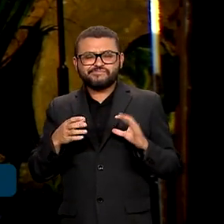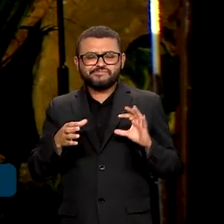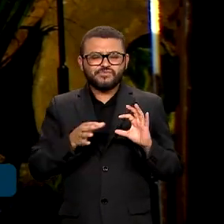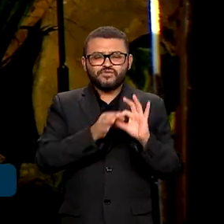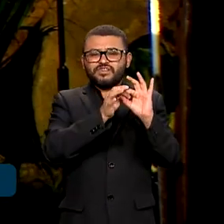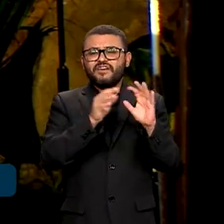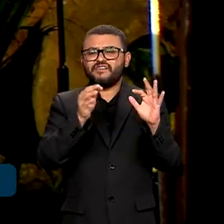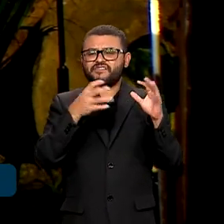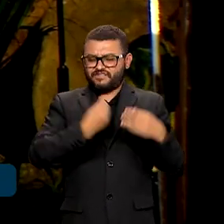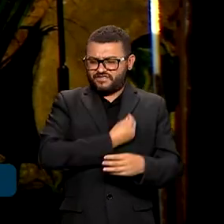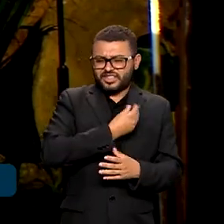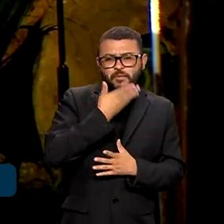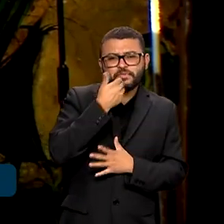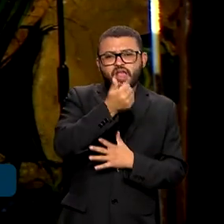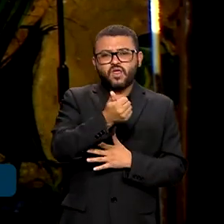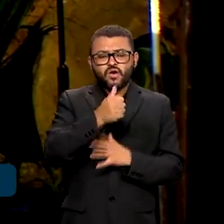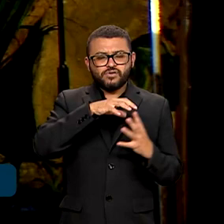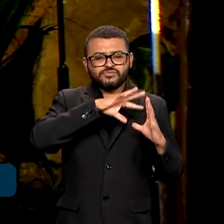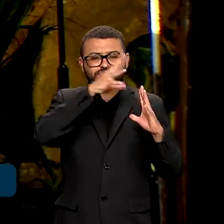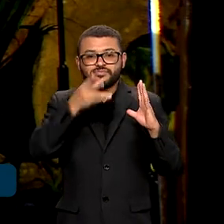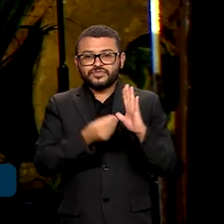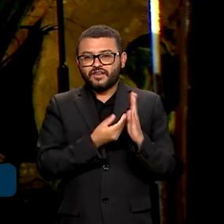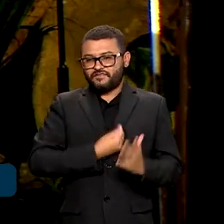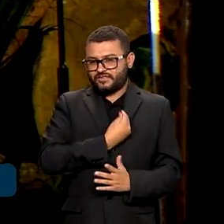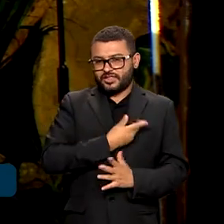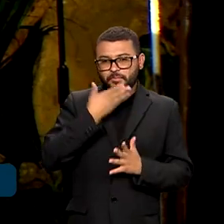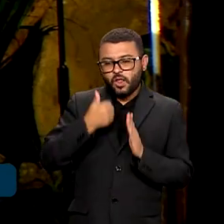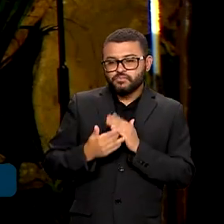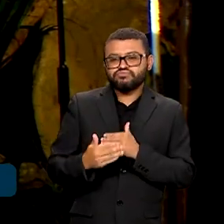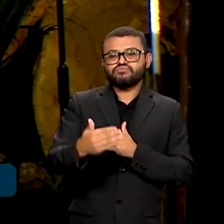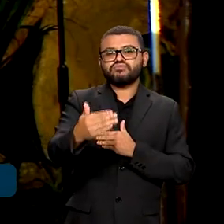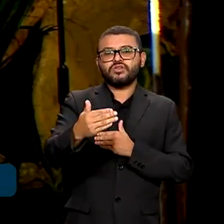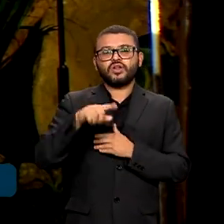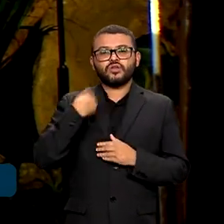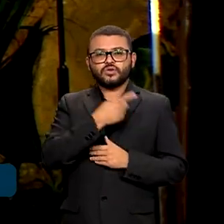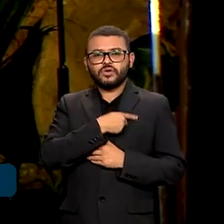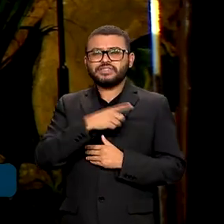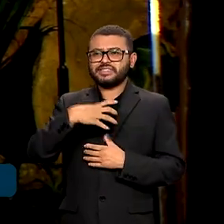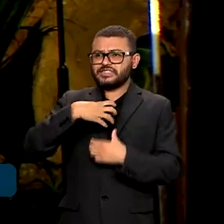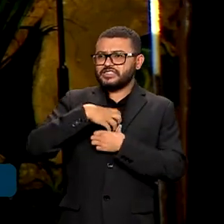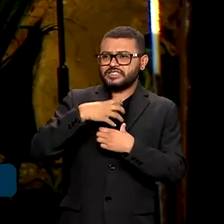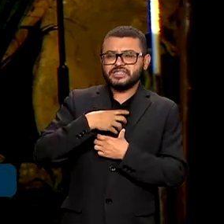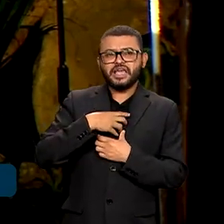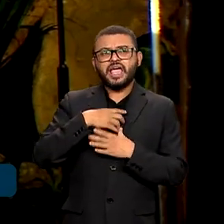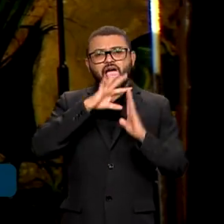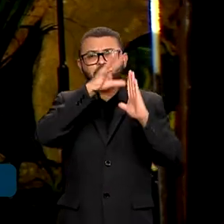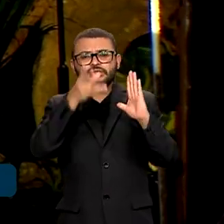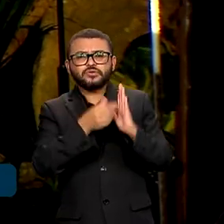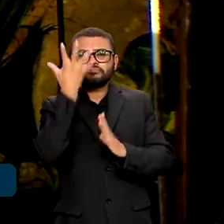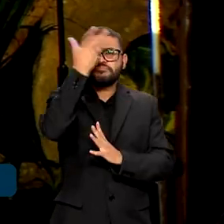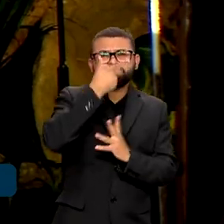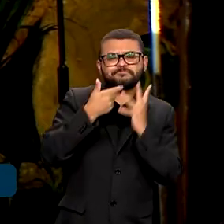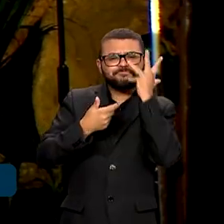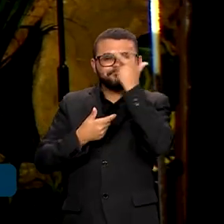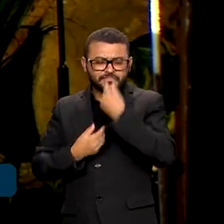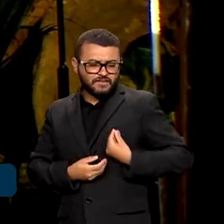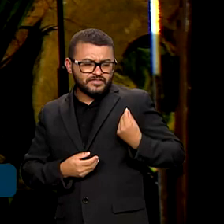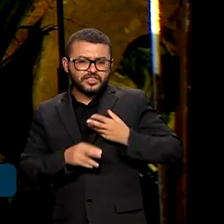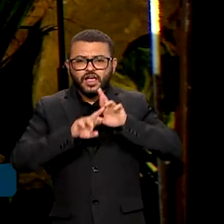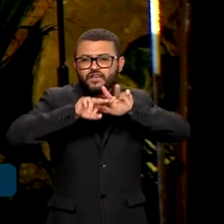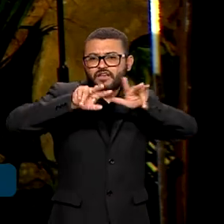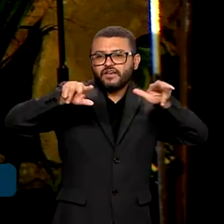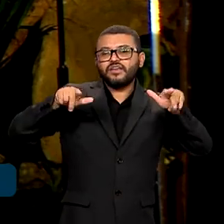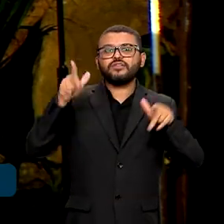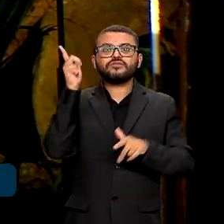ela pulsa para todo o planeta vida. Aqui é uma explosão de beleza, de riqueza, de vida, de tudo